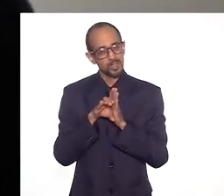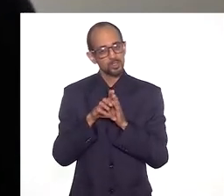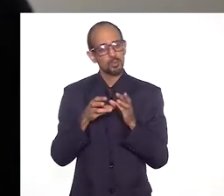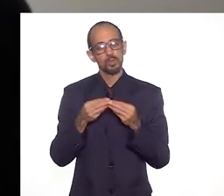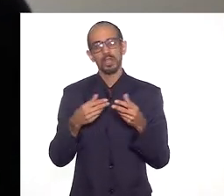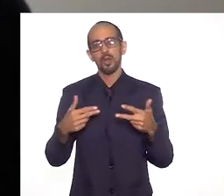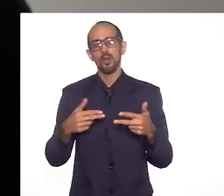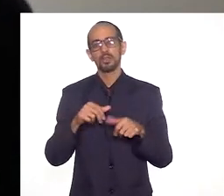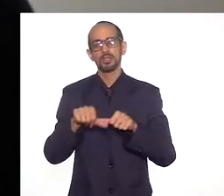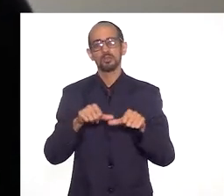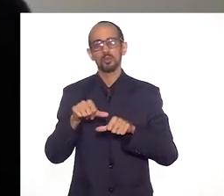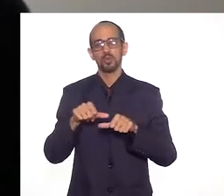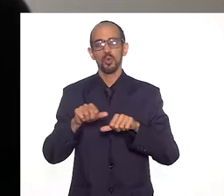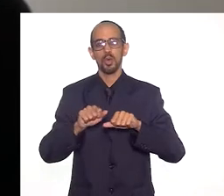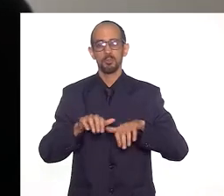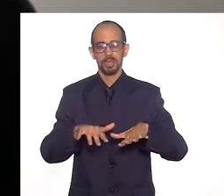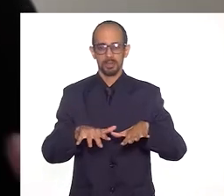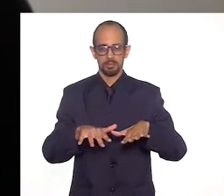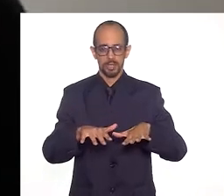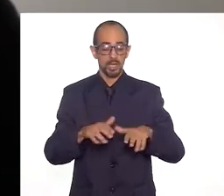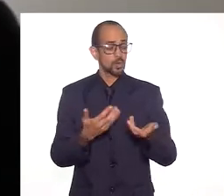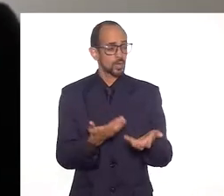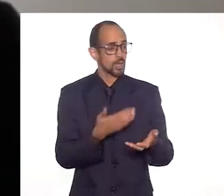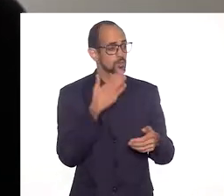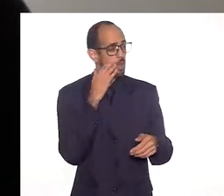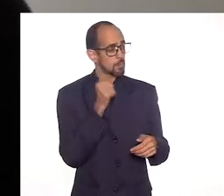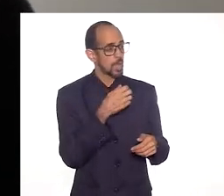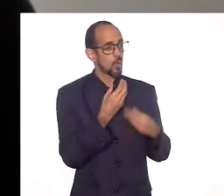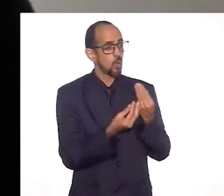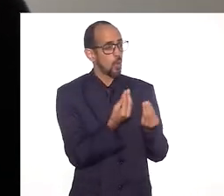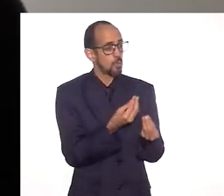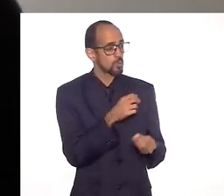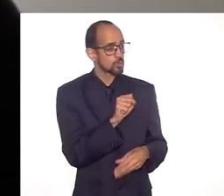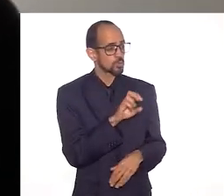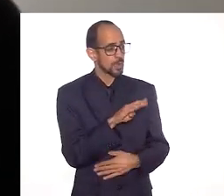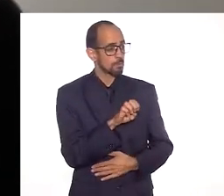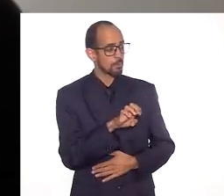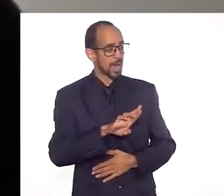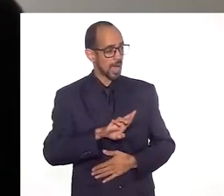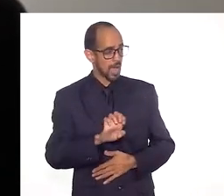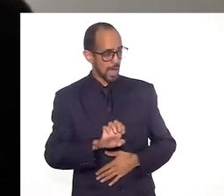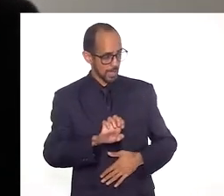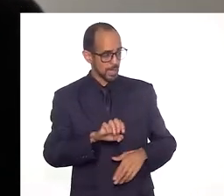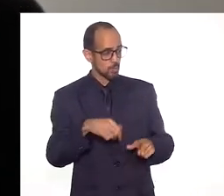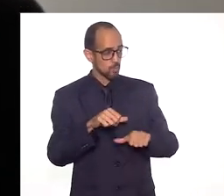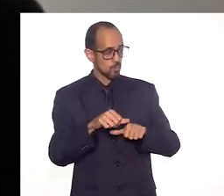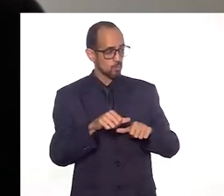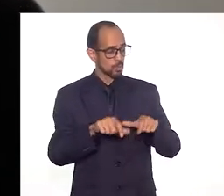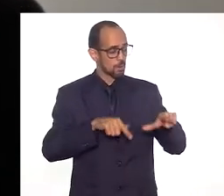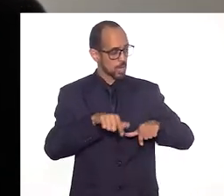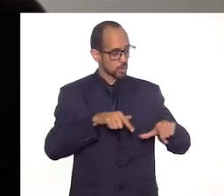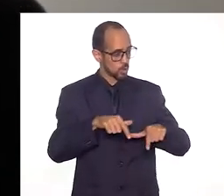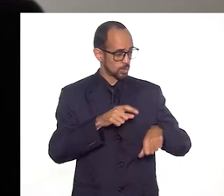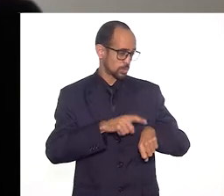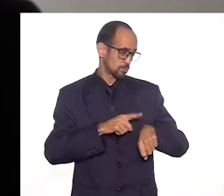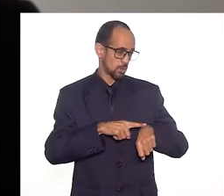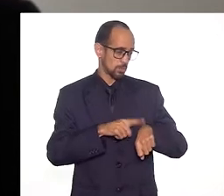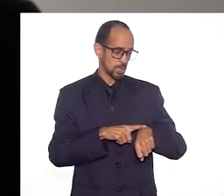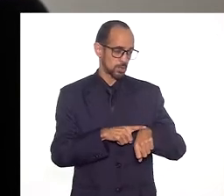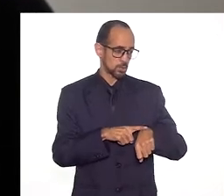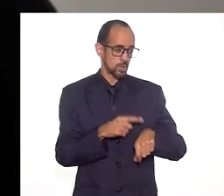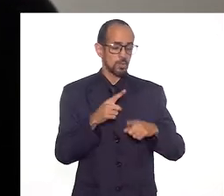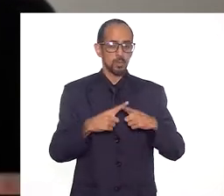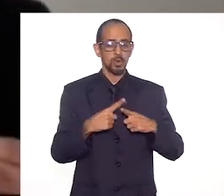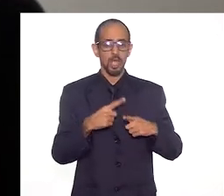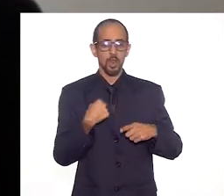um pouquinho de como é que tem sido o trabalho e a atuação do Sebrae nesse momento da pandemia, junto a esses negócios de impacto. A gente sabe que também